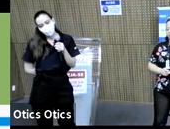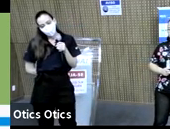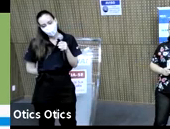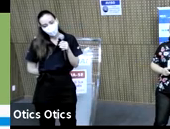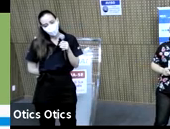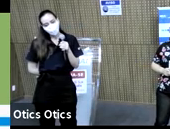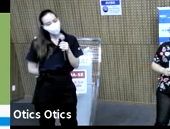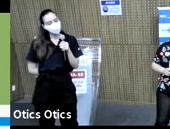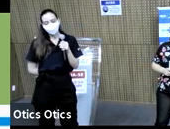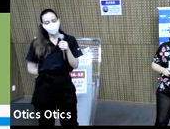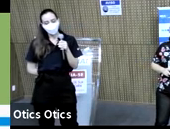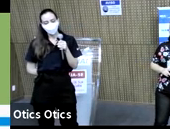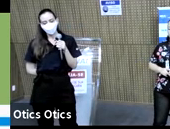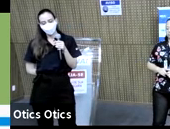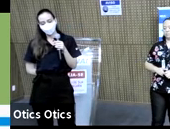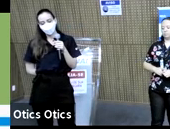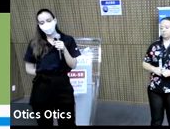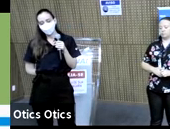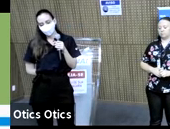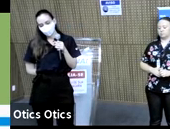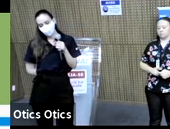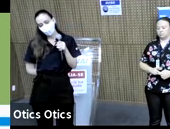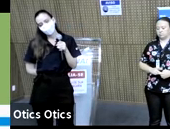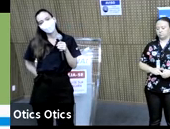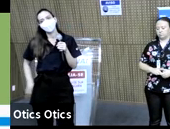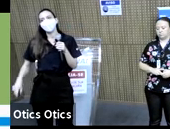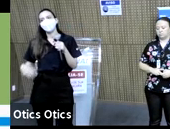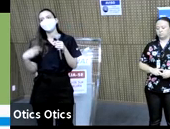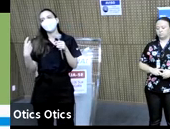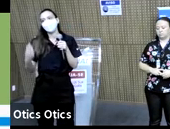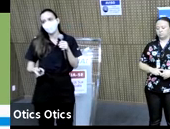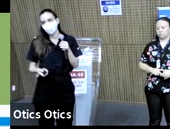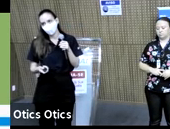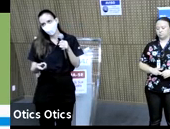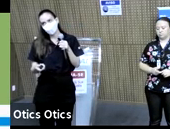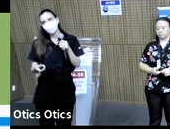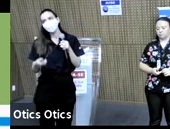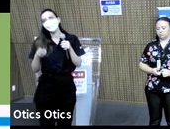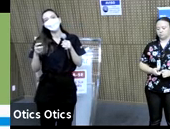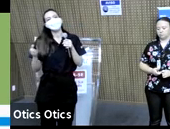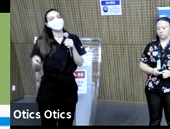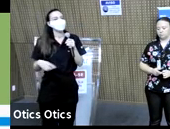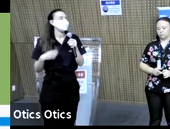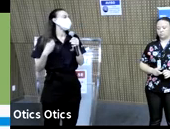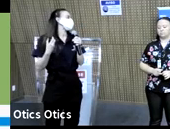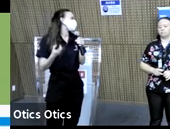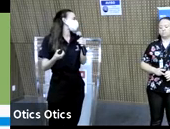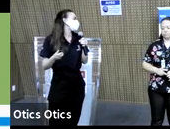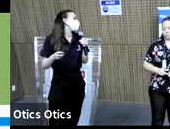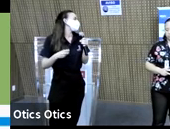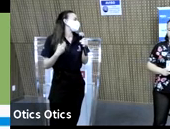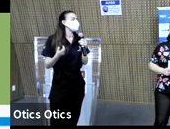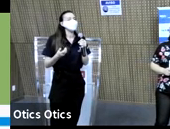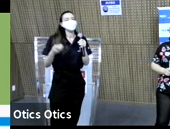pé diabético, né, e da avaliação da hemoglobina glicada, que nós só lançávamos o resultado, e depois que